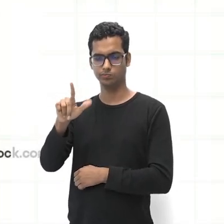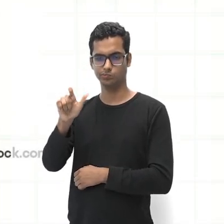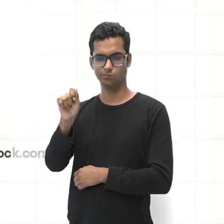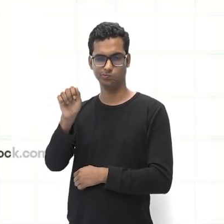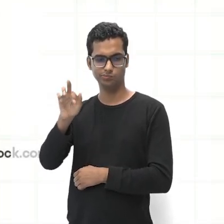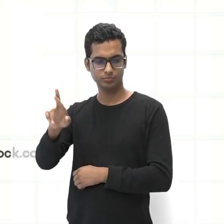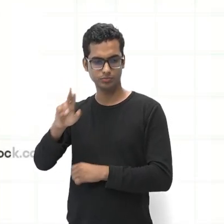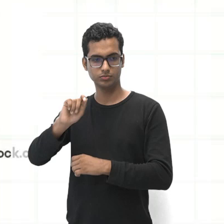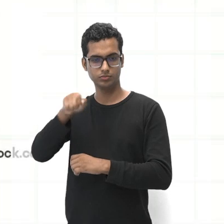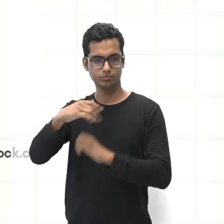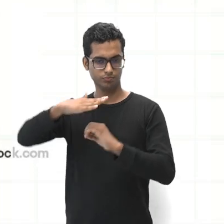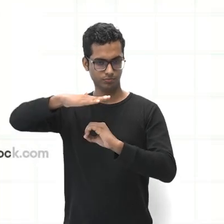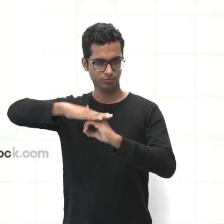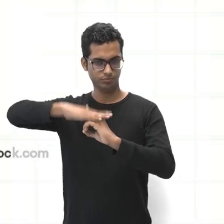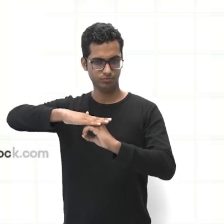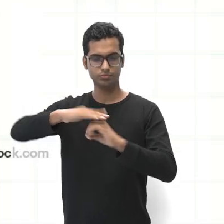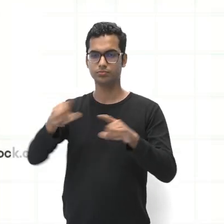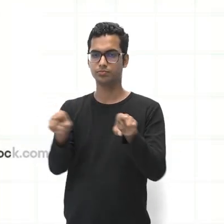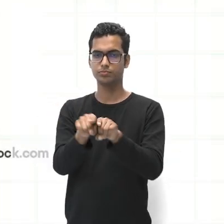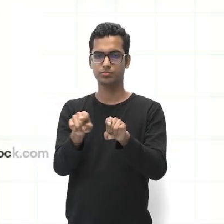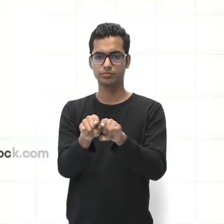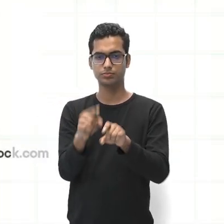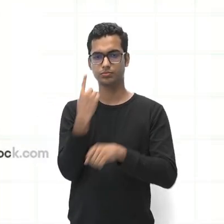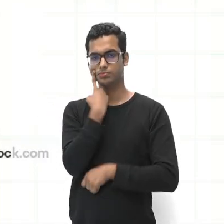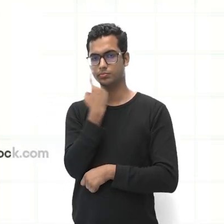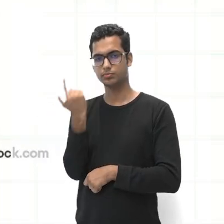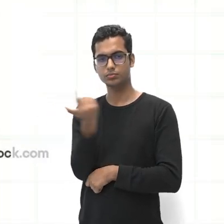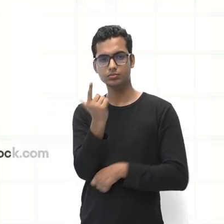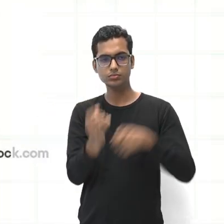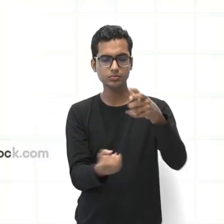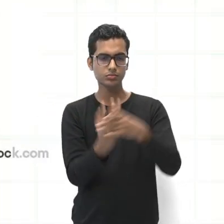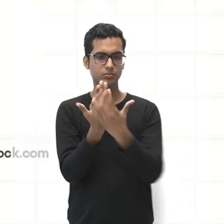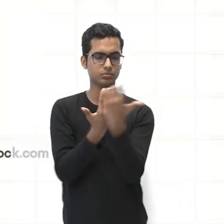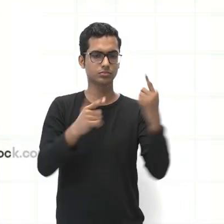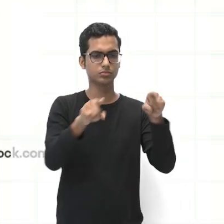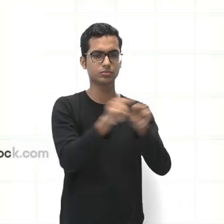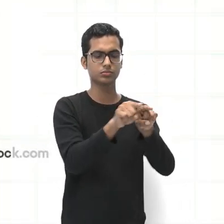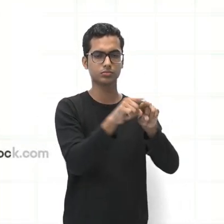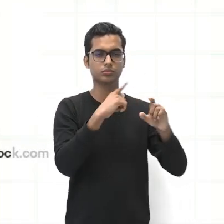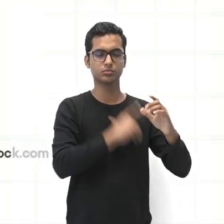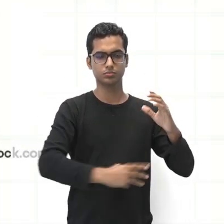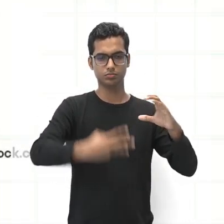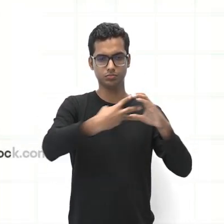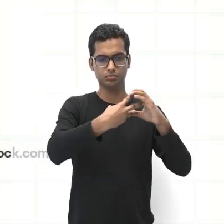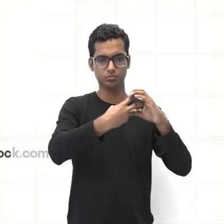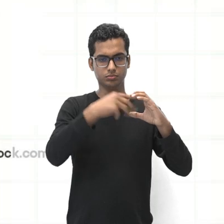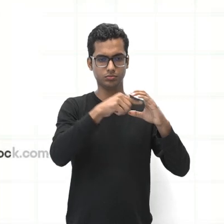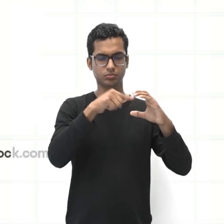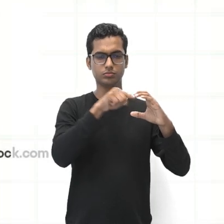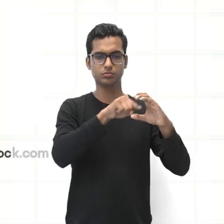Ribossomos não, complexo, né? O surgimento de outras organelas